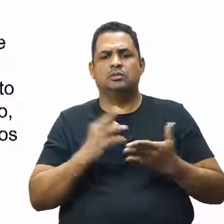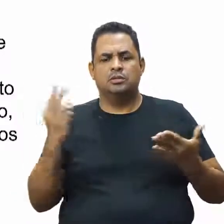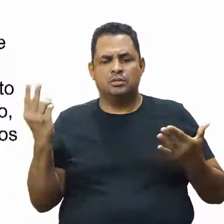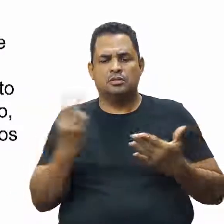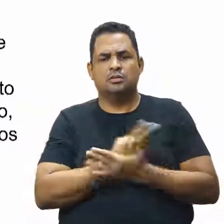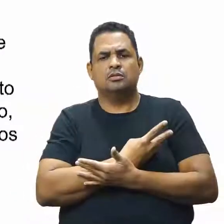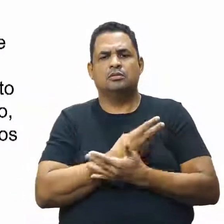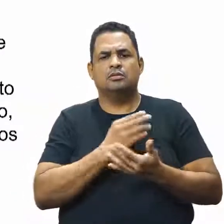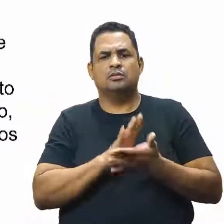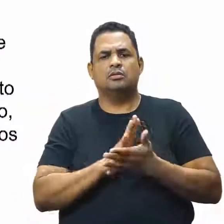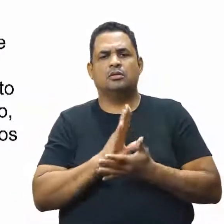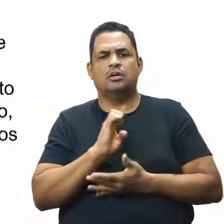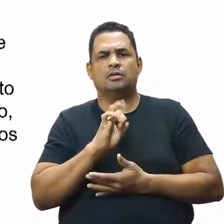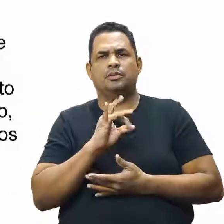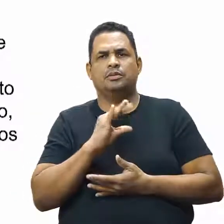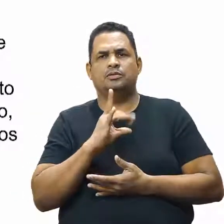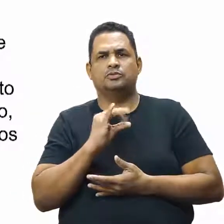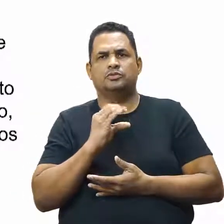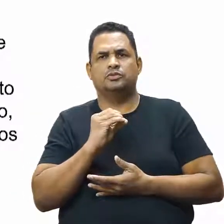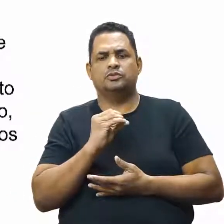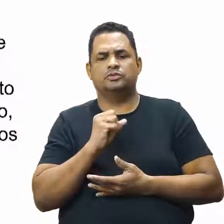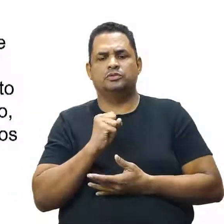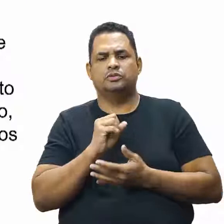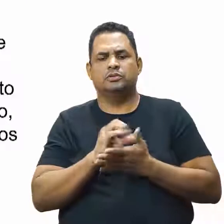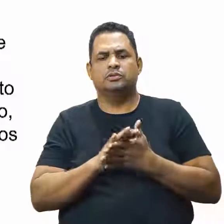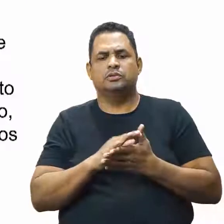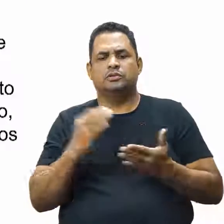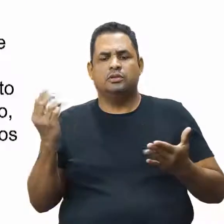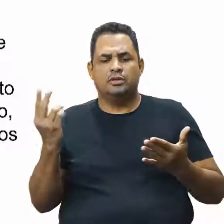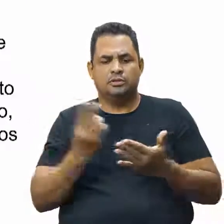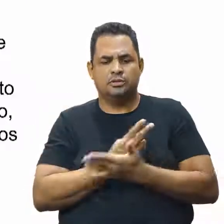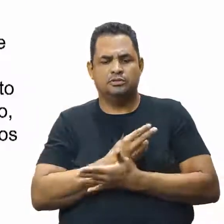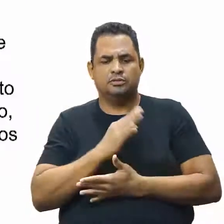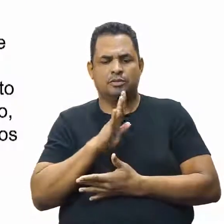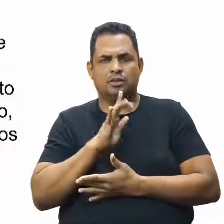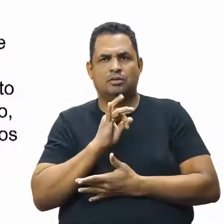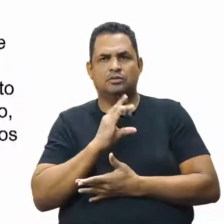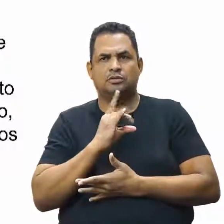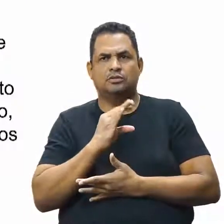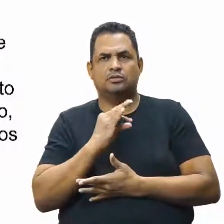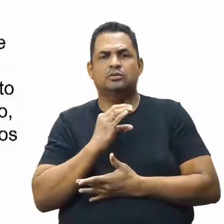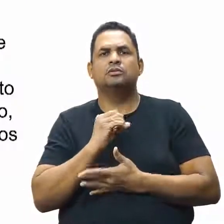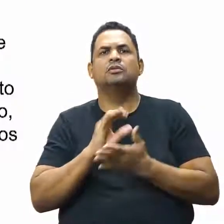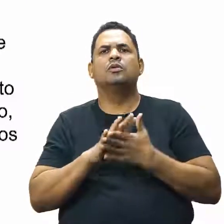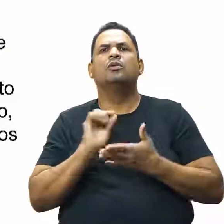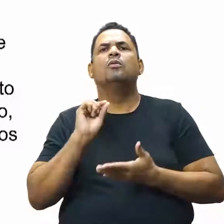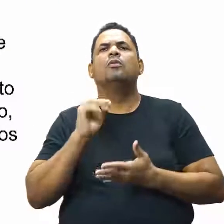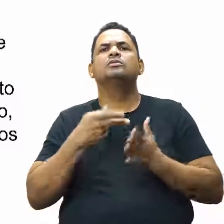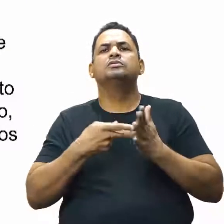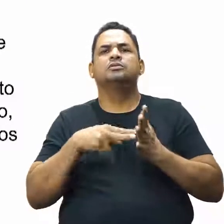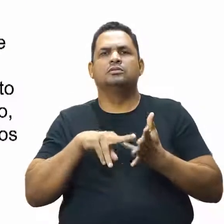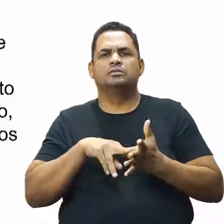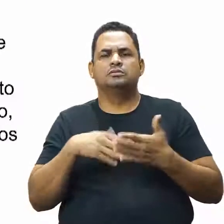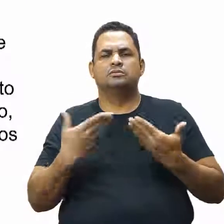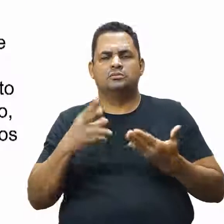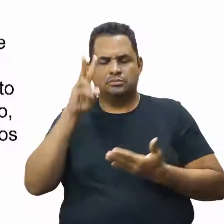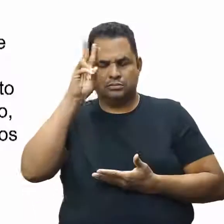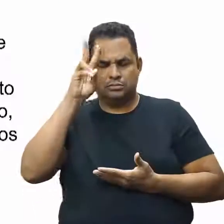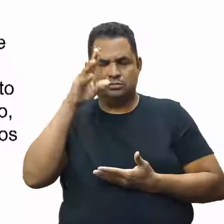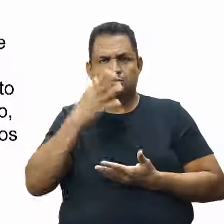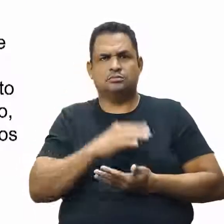fatores abióticos e fatores bióticos. Que achou isso, professor?